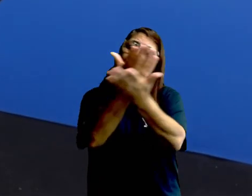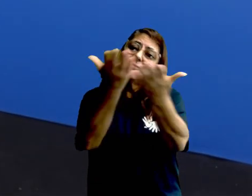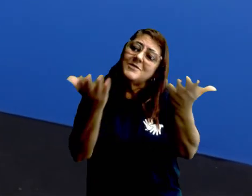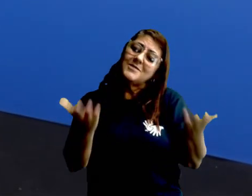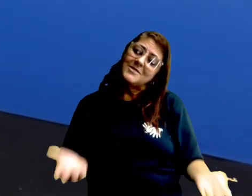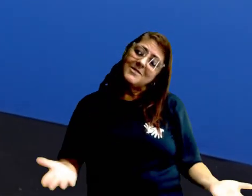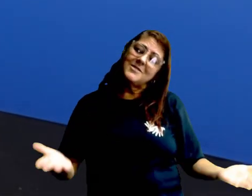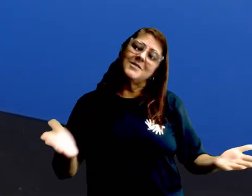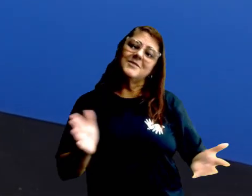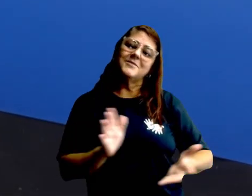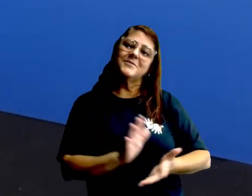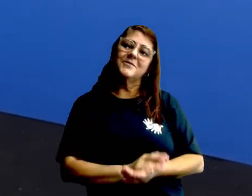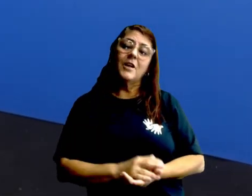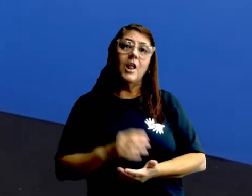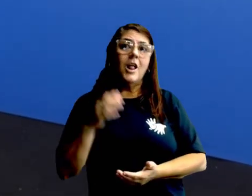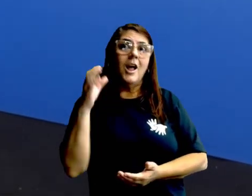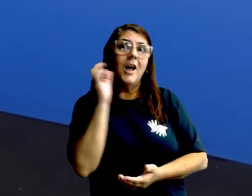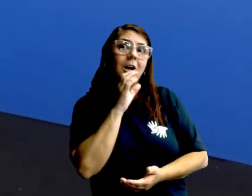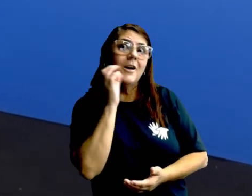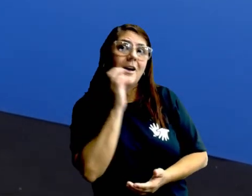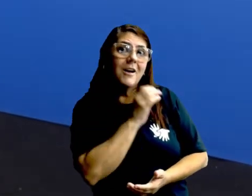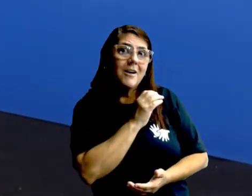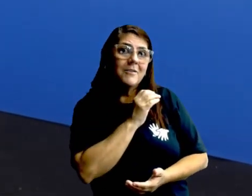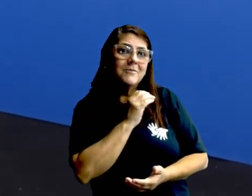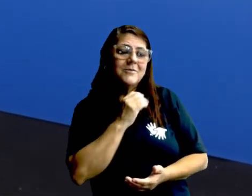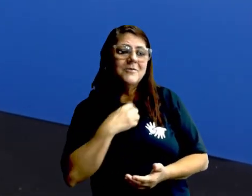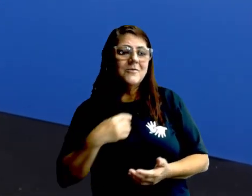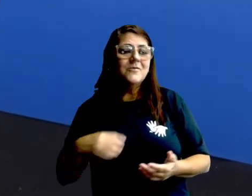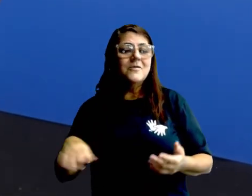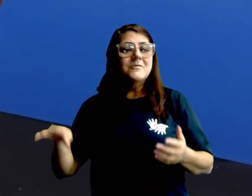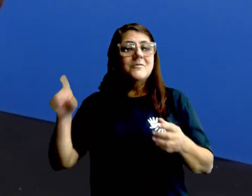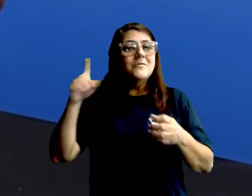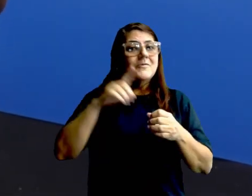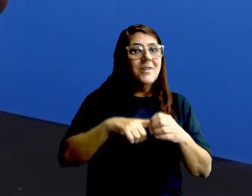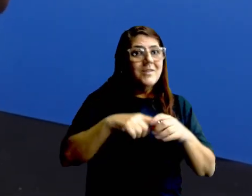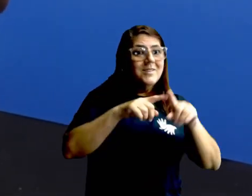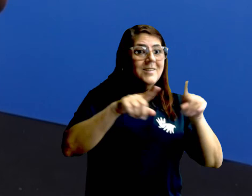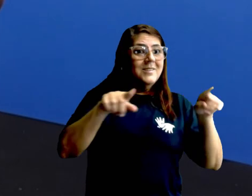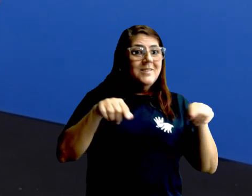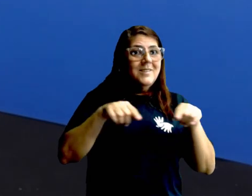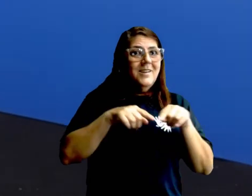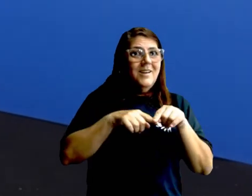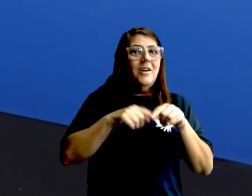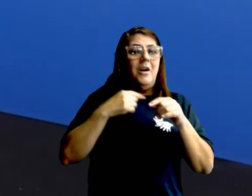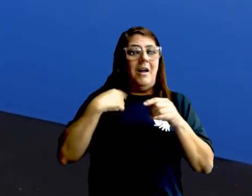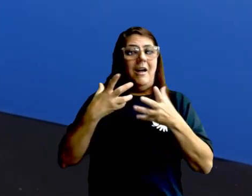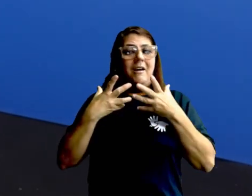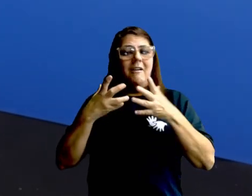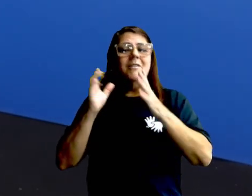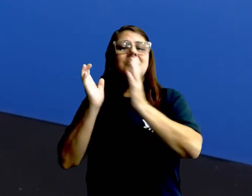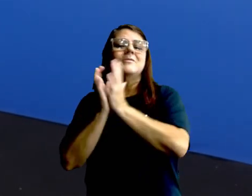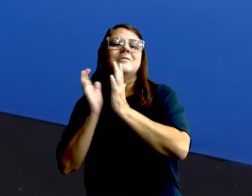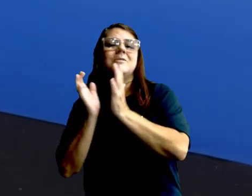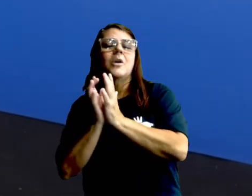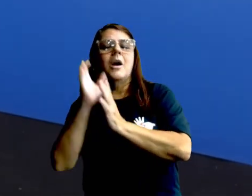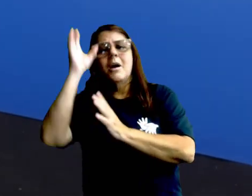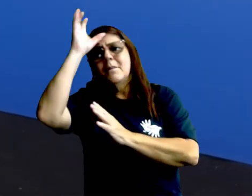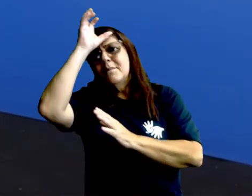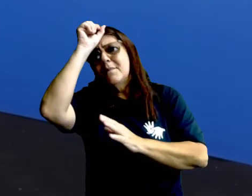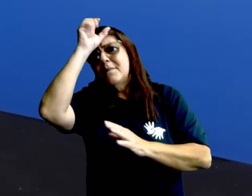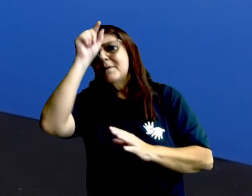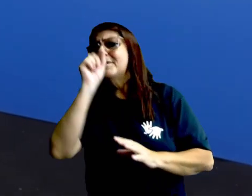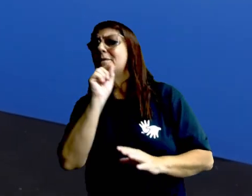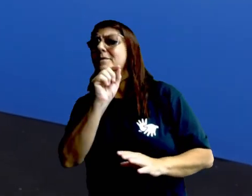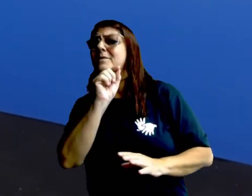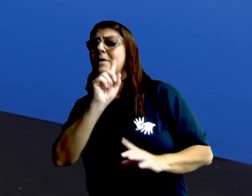né? E logo, logo nós vamos estar presencial. E aí eu quero ver com a minha turma, tá? O que foi que